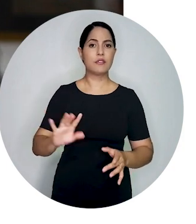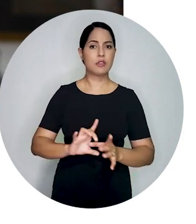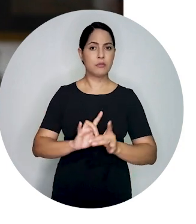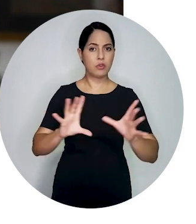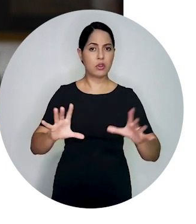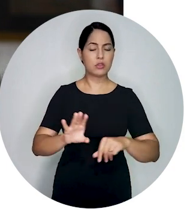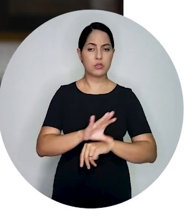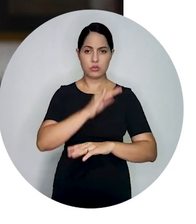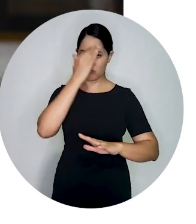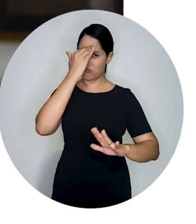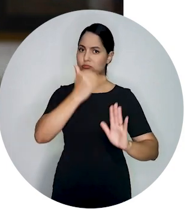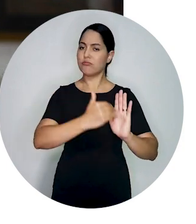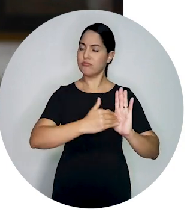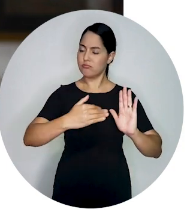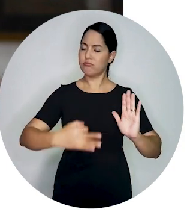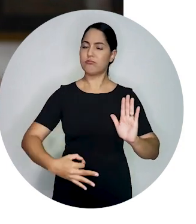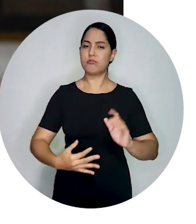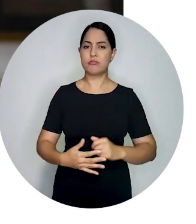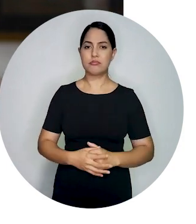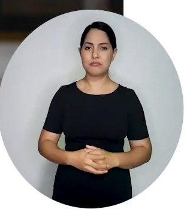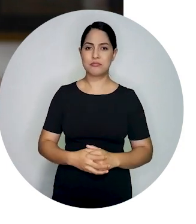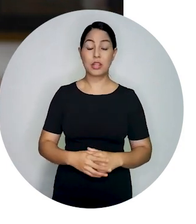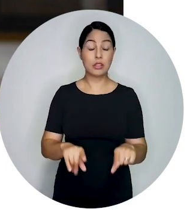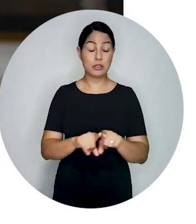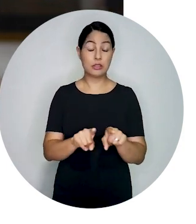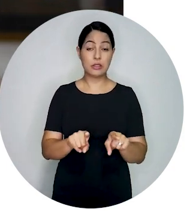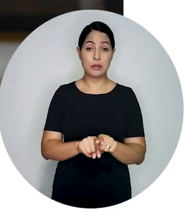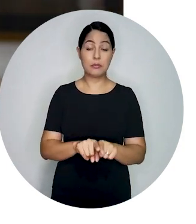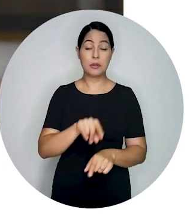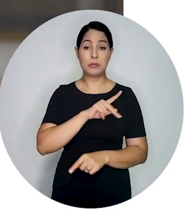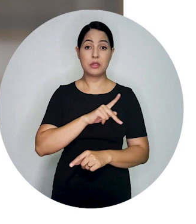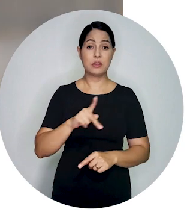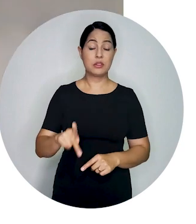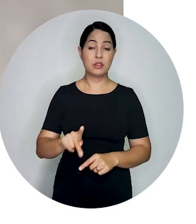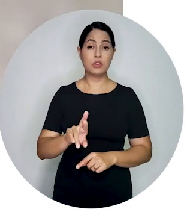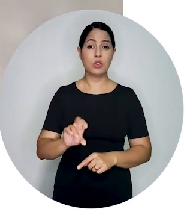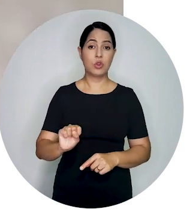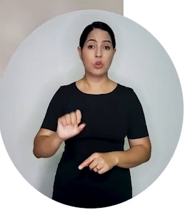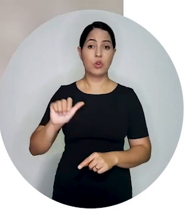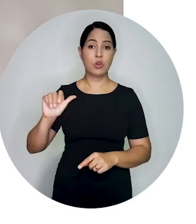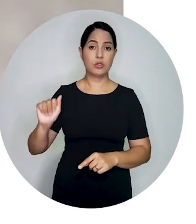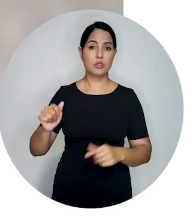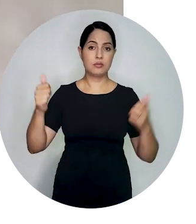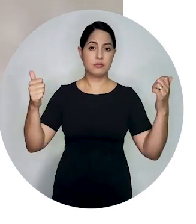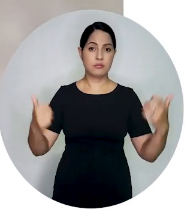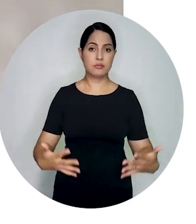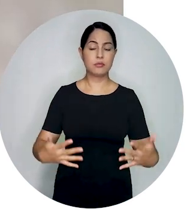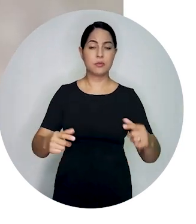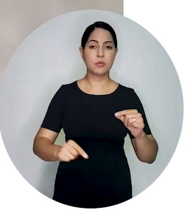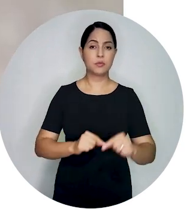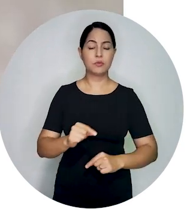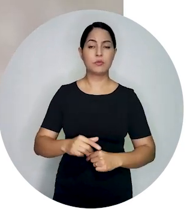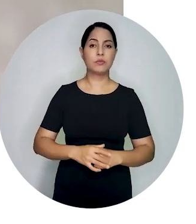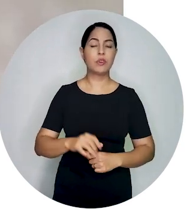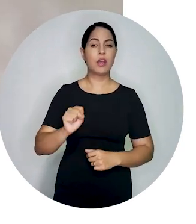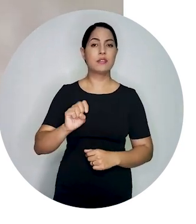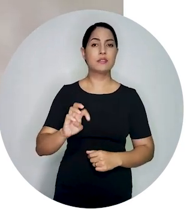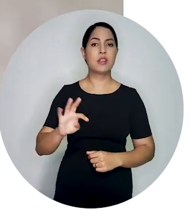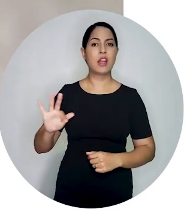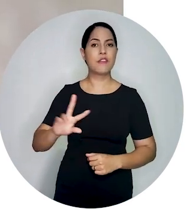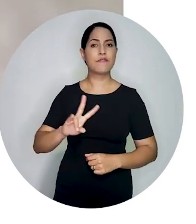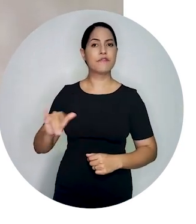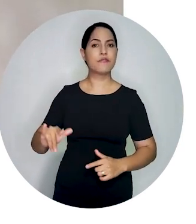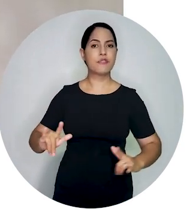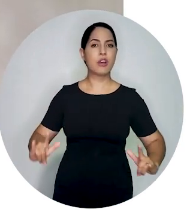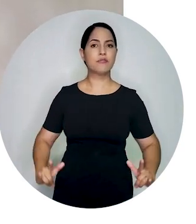na aplicação da Constituição. Fecha aspas. Segundo a presidente do Supremo Tribunal Federal, ministra Rosa Weber, abre